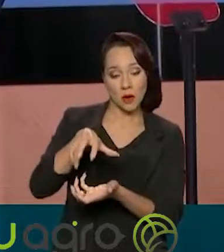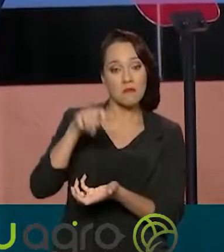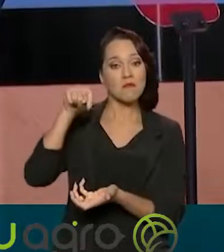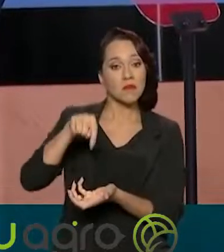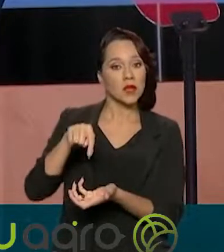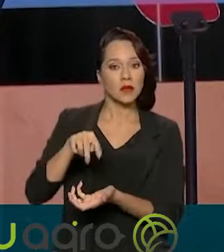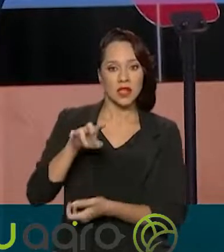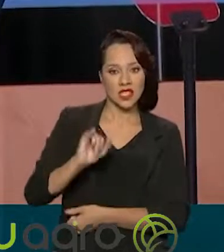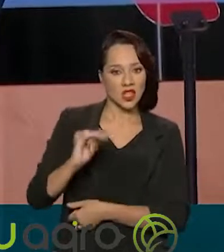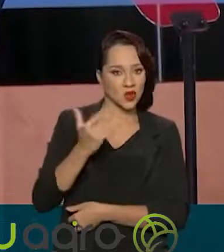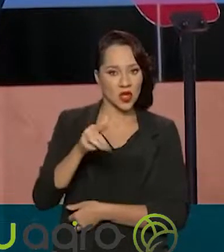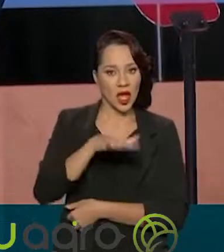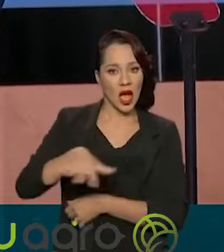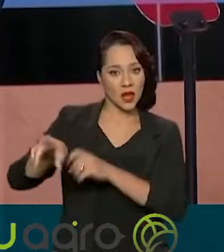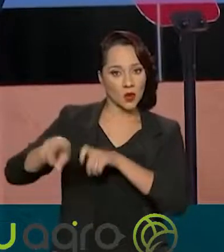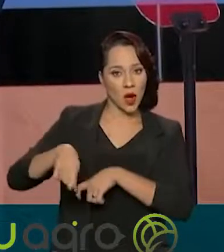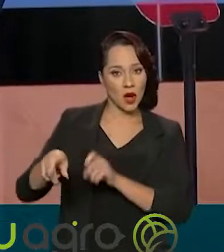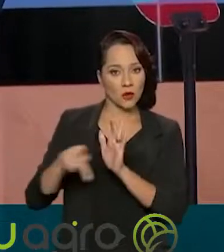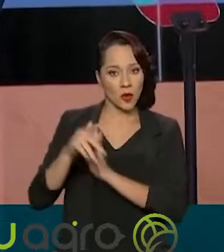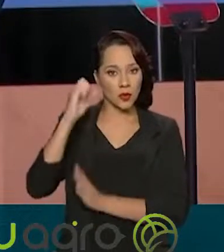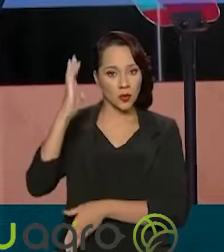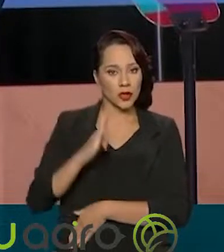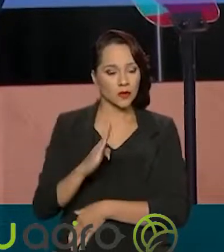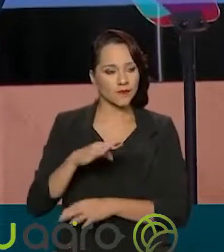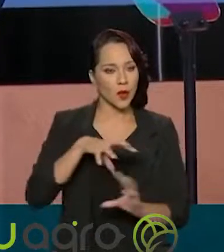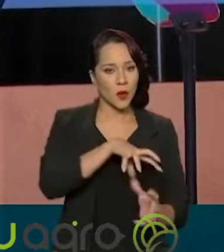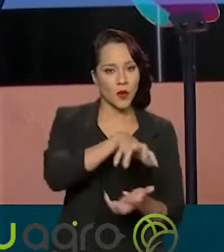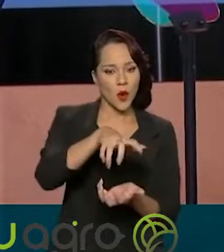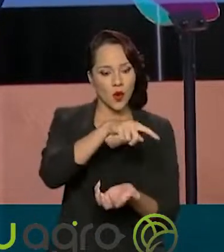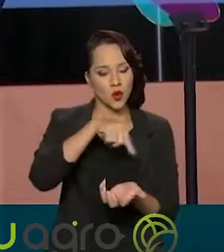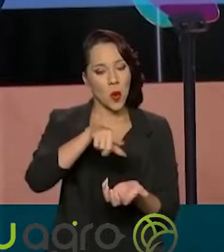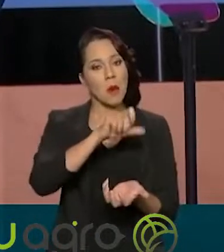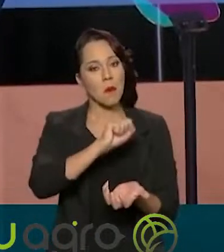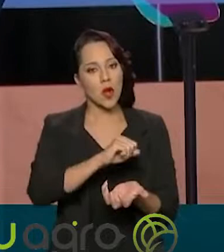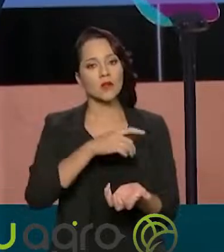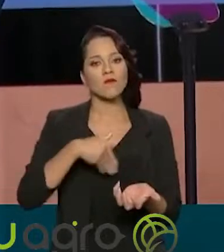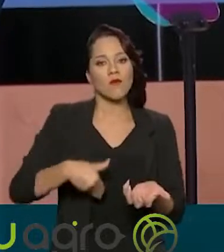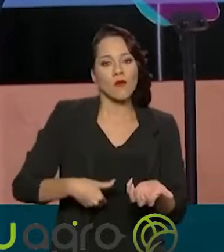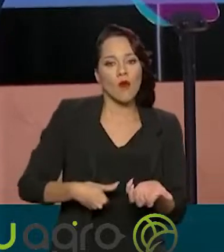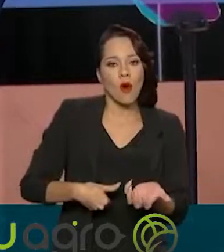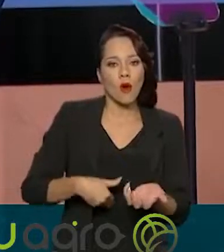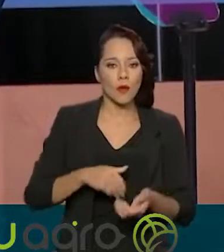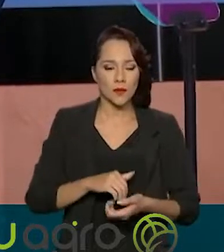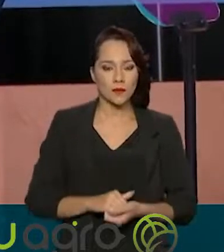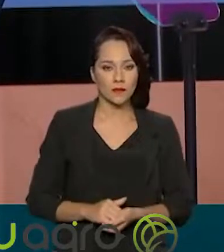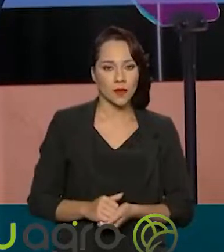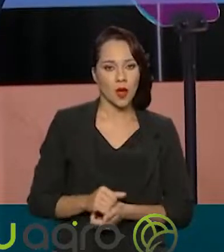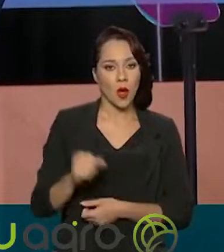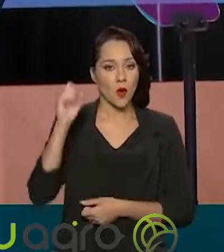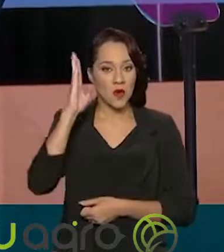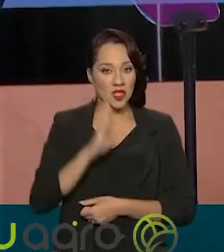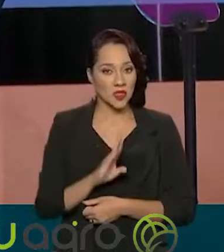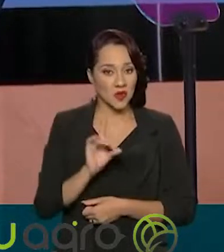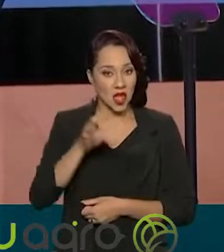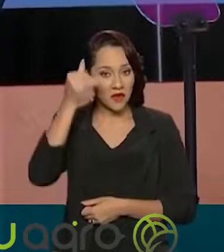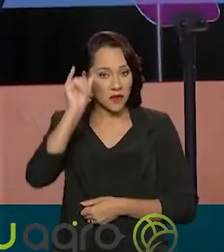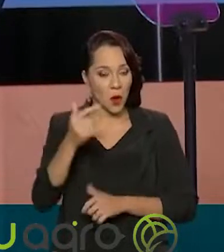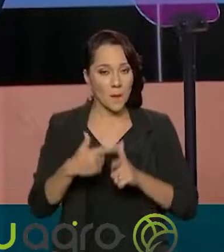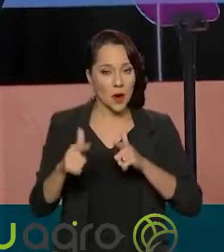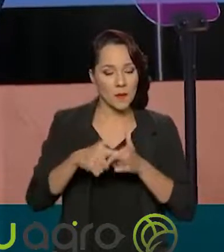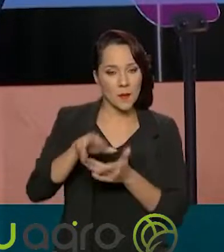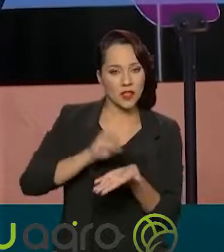sem o nosso agronegócio, parte do mundo passaria fome. O Brasil não apenas evitou uma crise